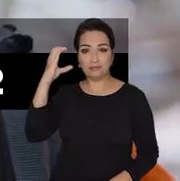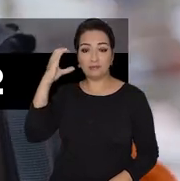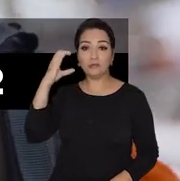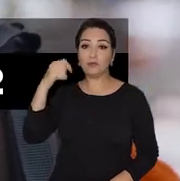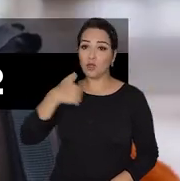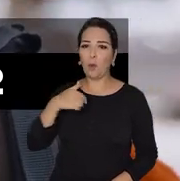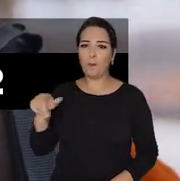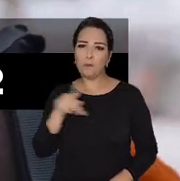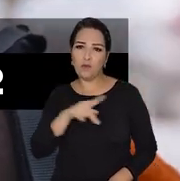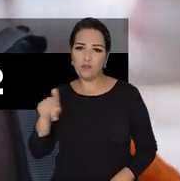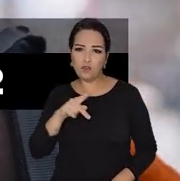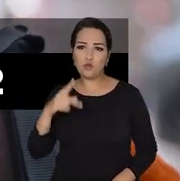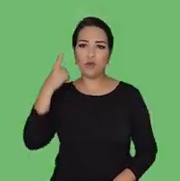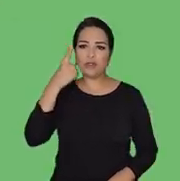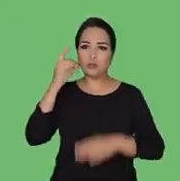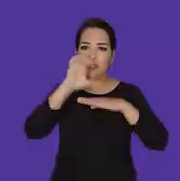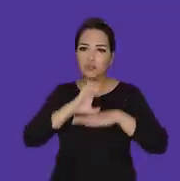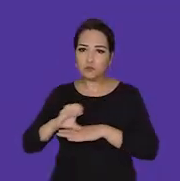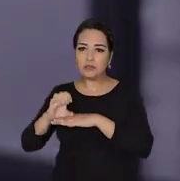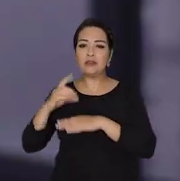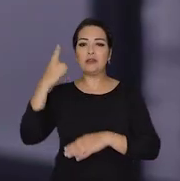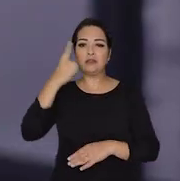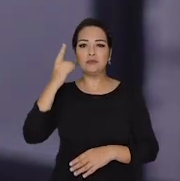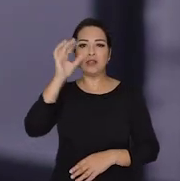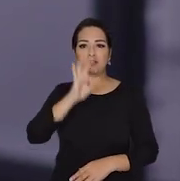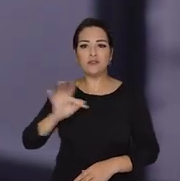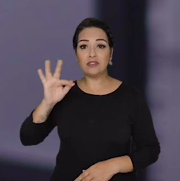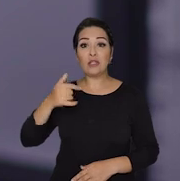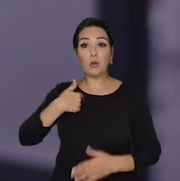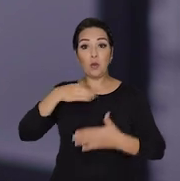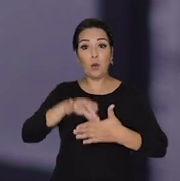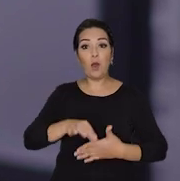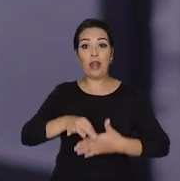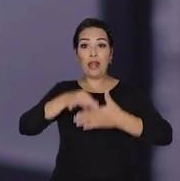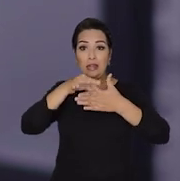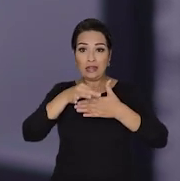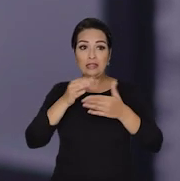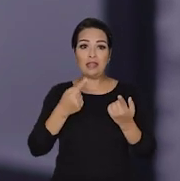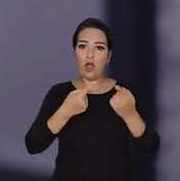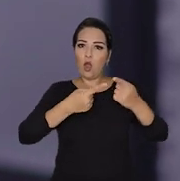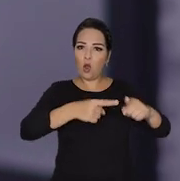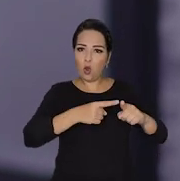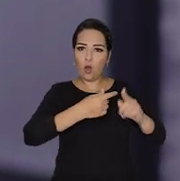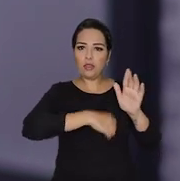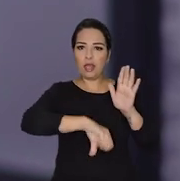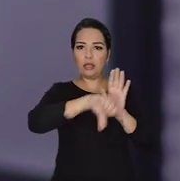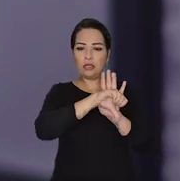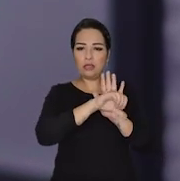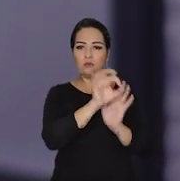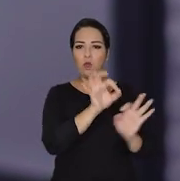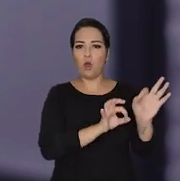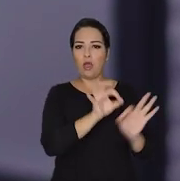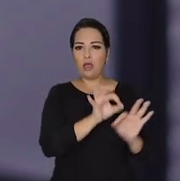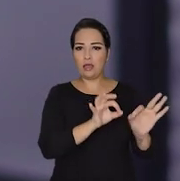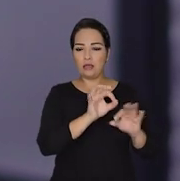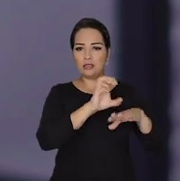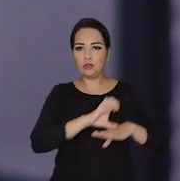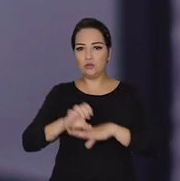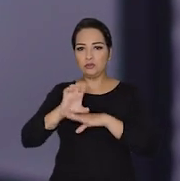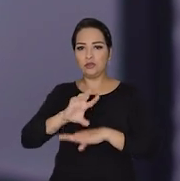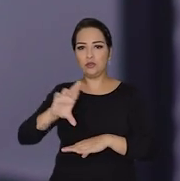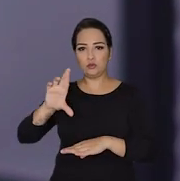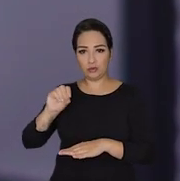em algum momento nesse governo. Gente, eu nasci em São Gonçalo e passei a vida no Fonseca, em Niterói.